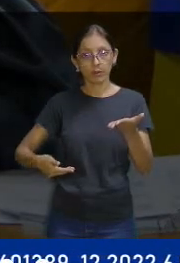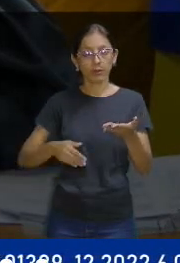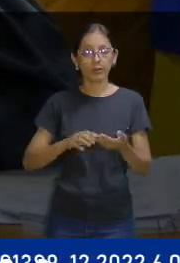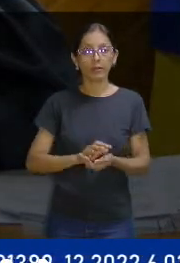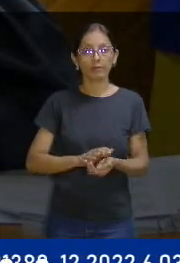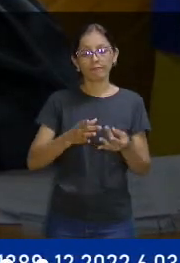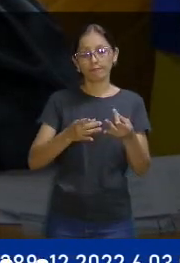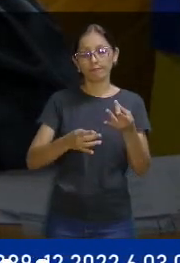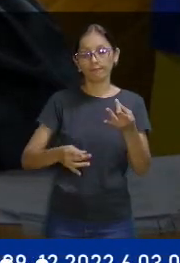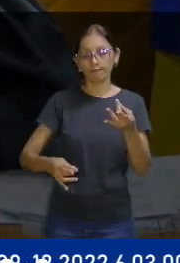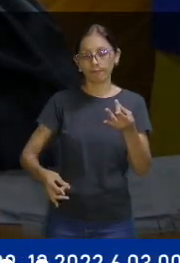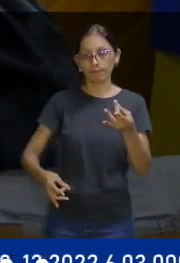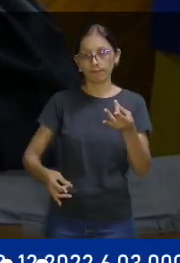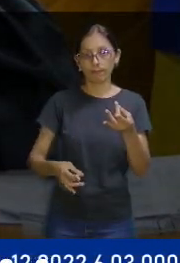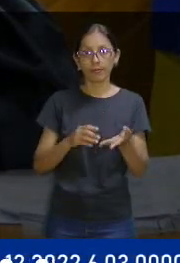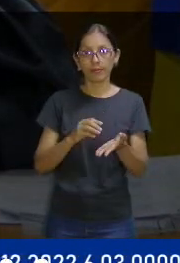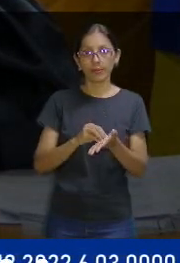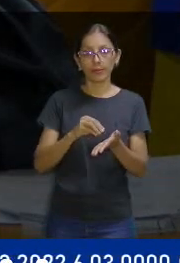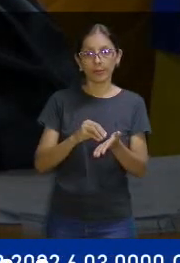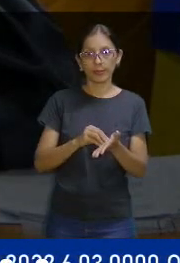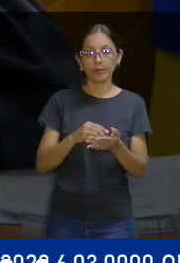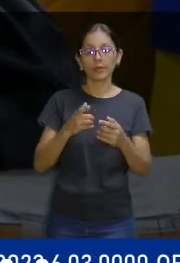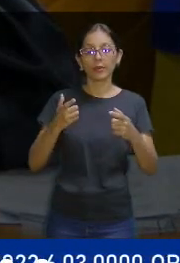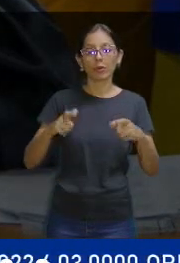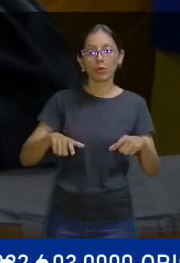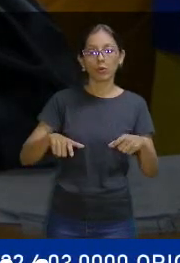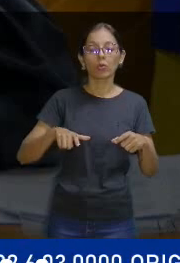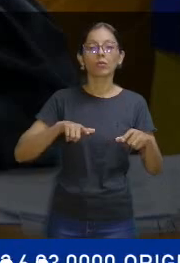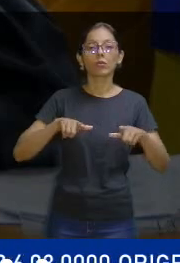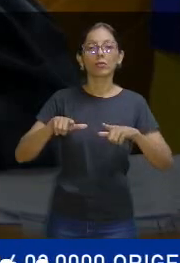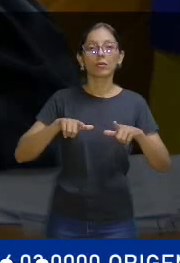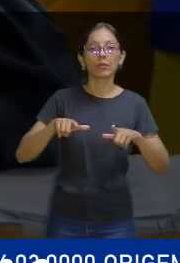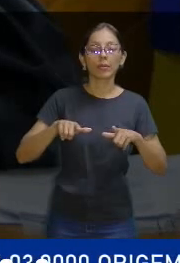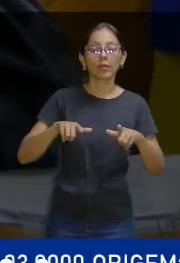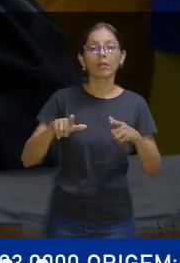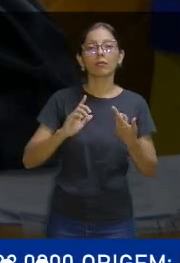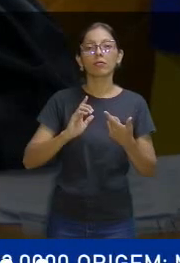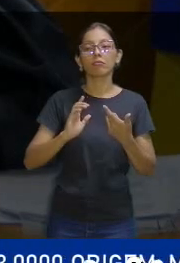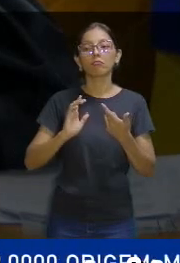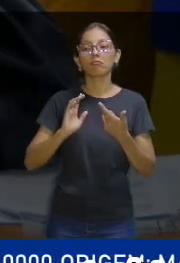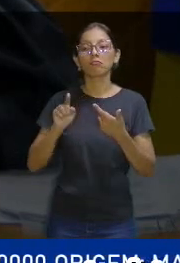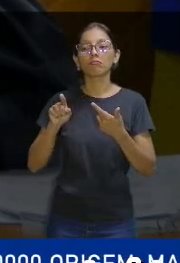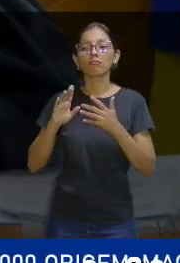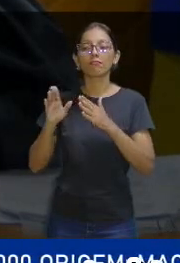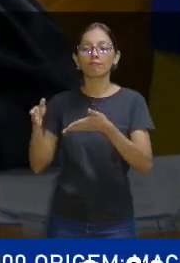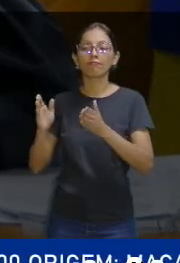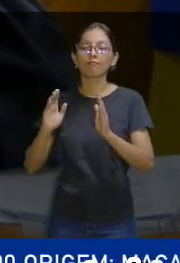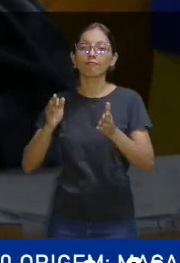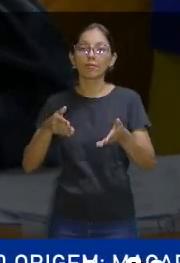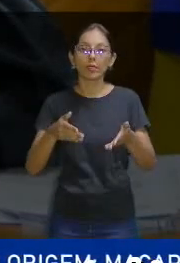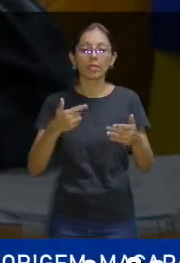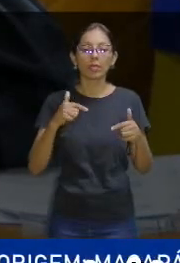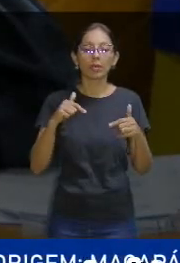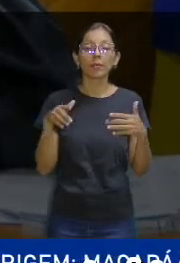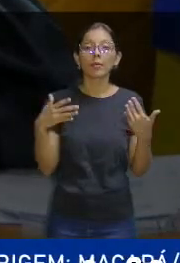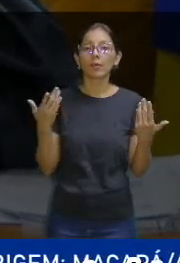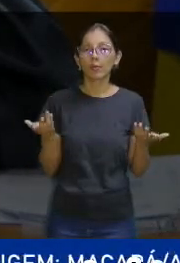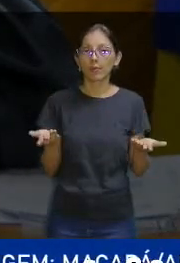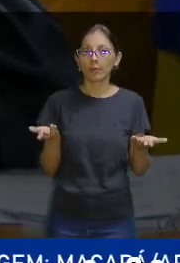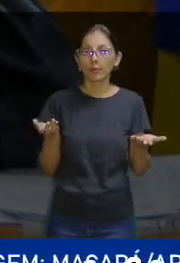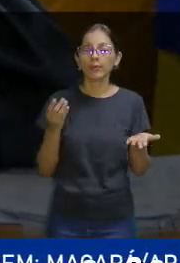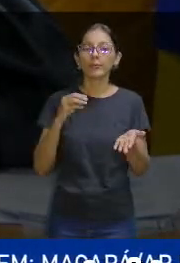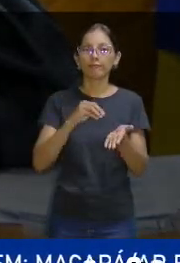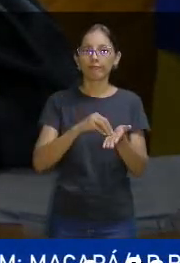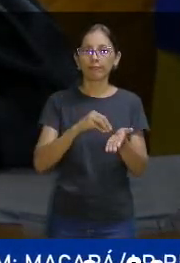das atividades, locais de trabalho e especificação das atividades executadas,